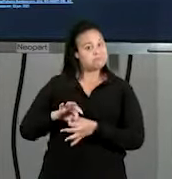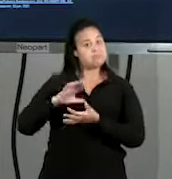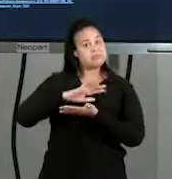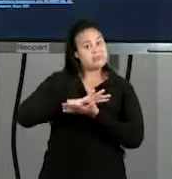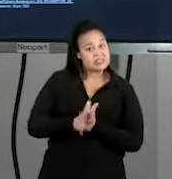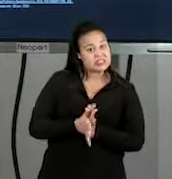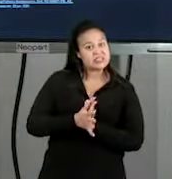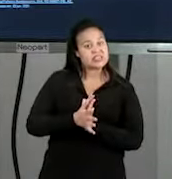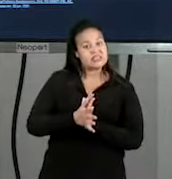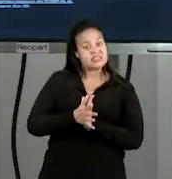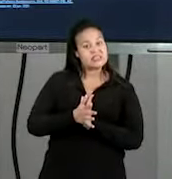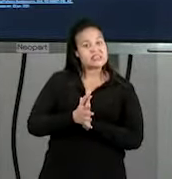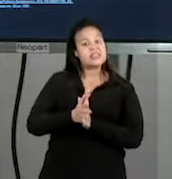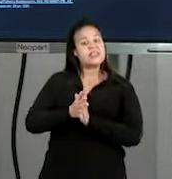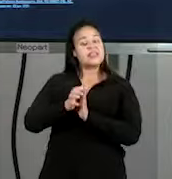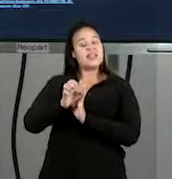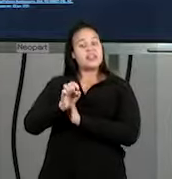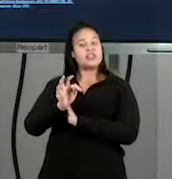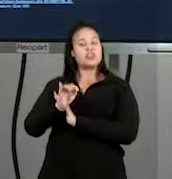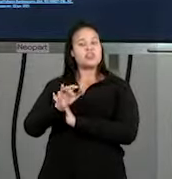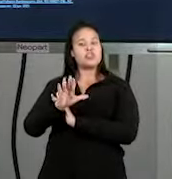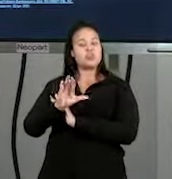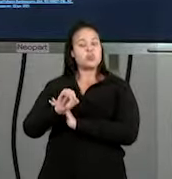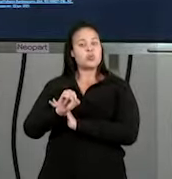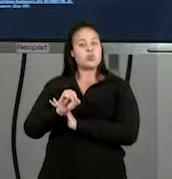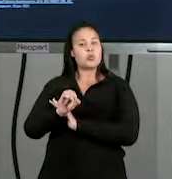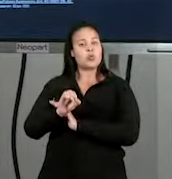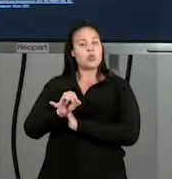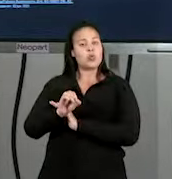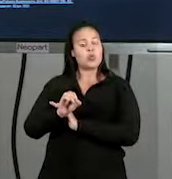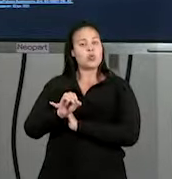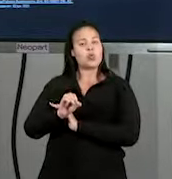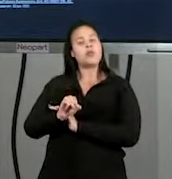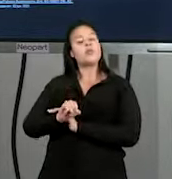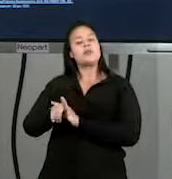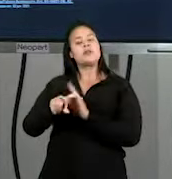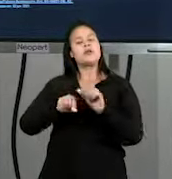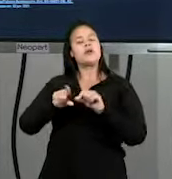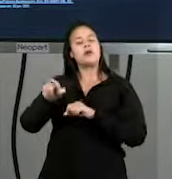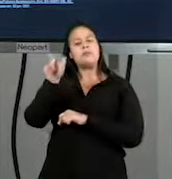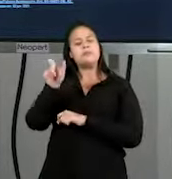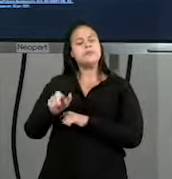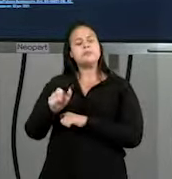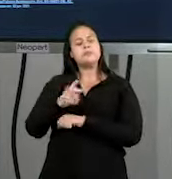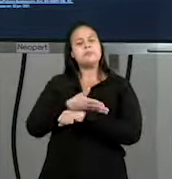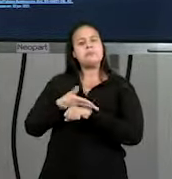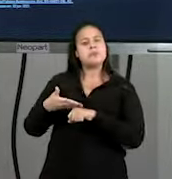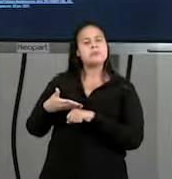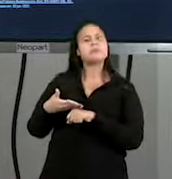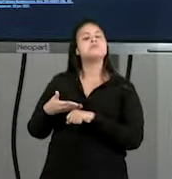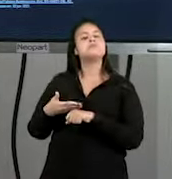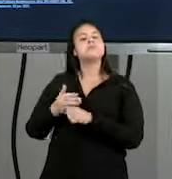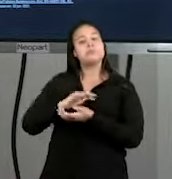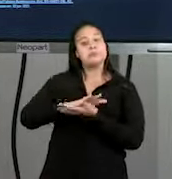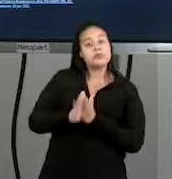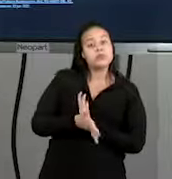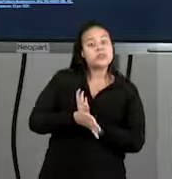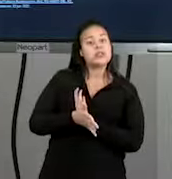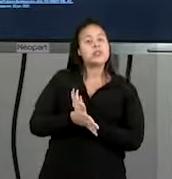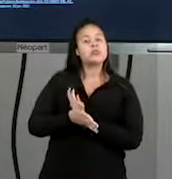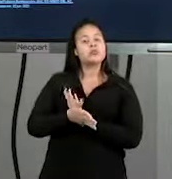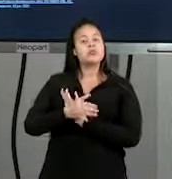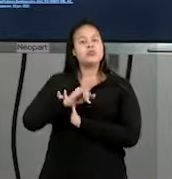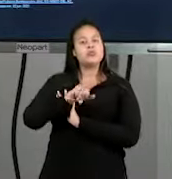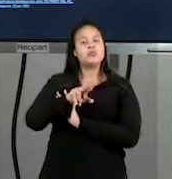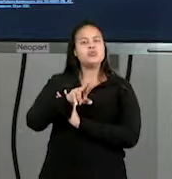preconceito étnico, que quer dizer da origem da pessoa, entre brancos também. Há preconceitos contra judeus, há